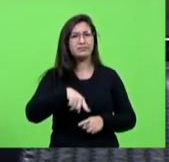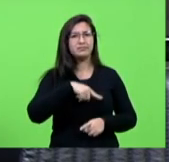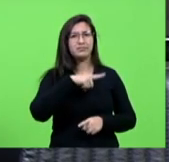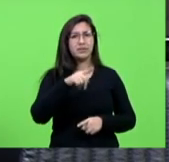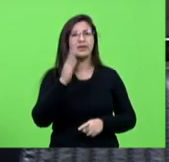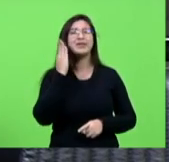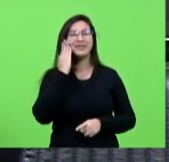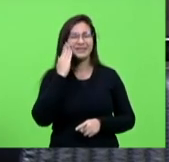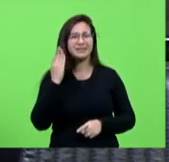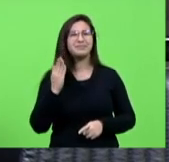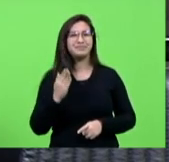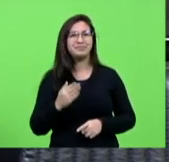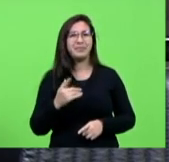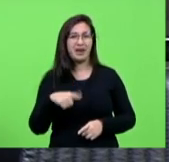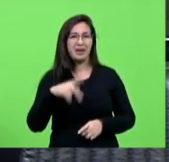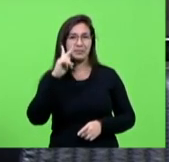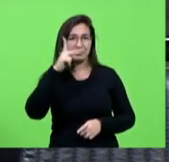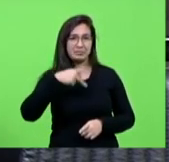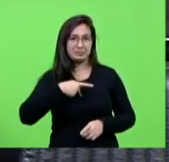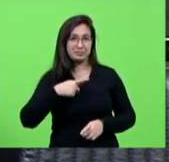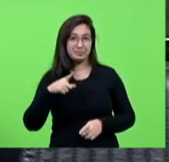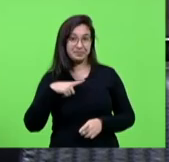sei o porquê, porque é pessoal.